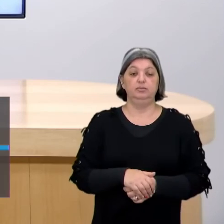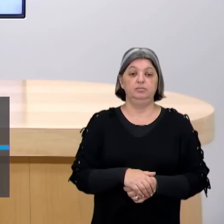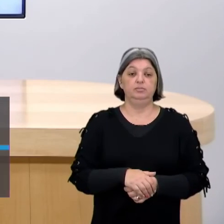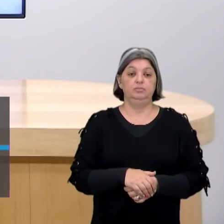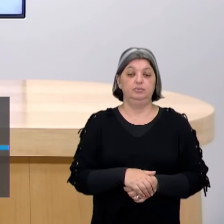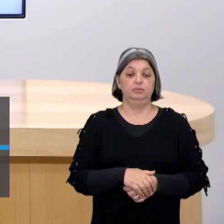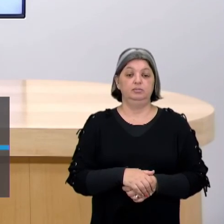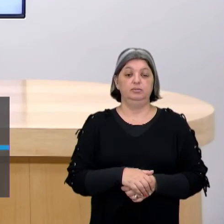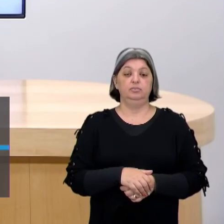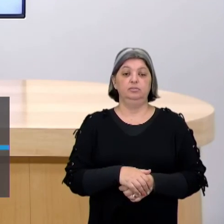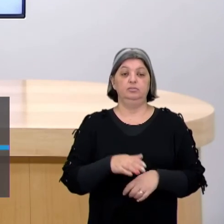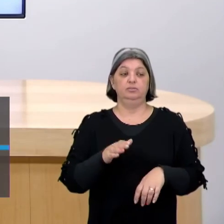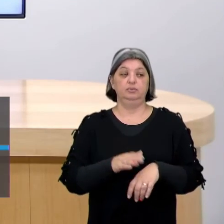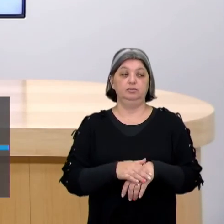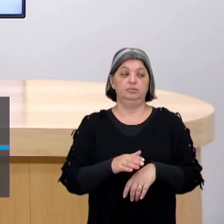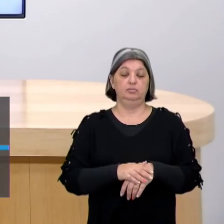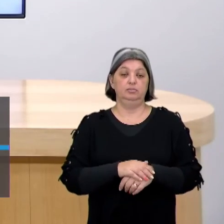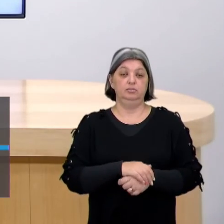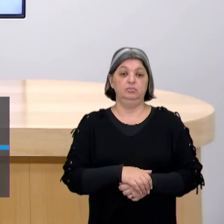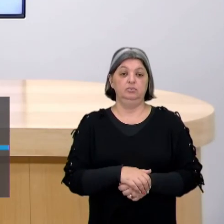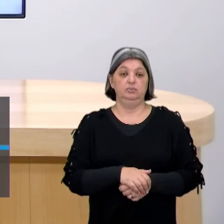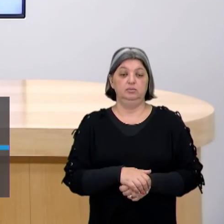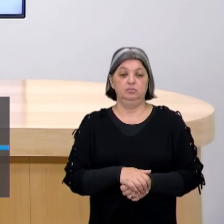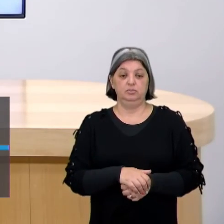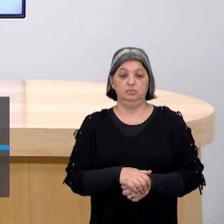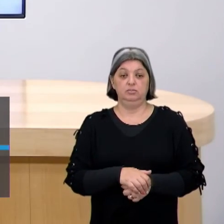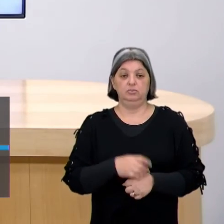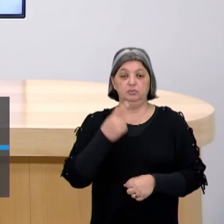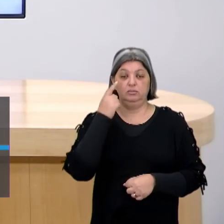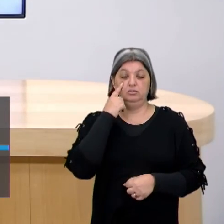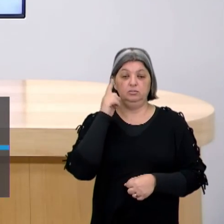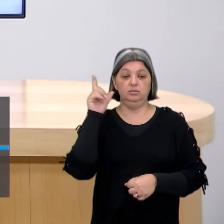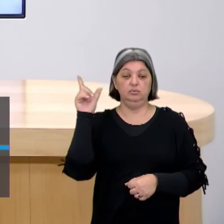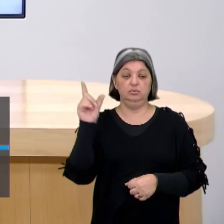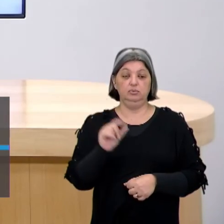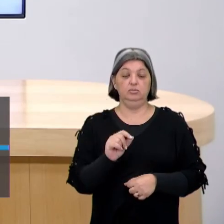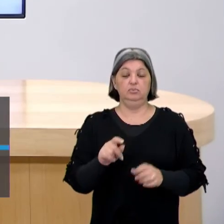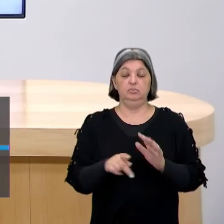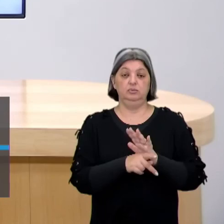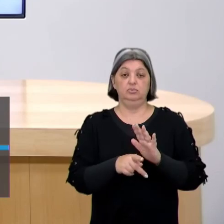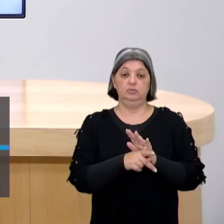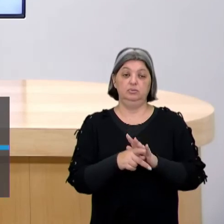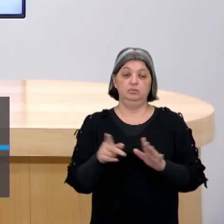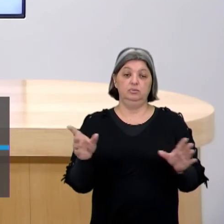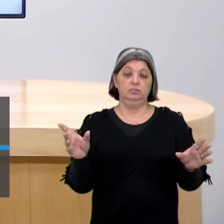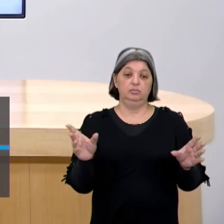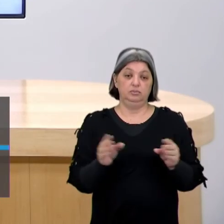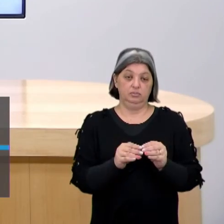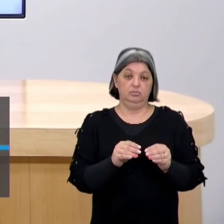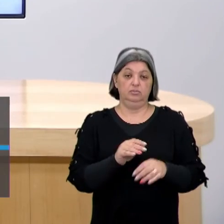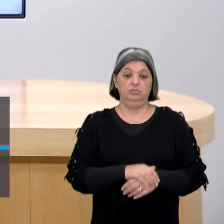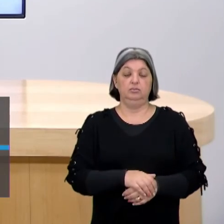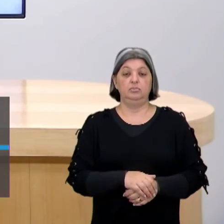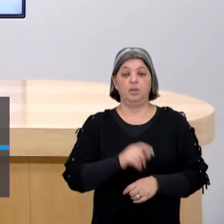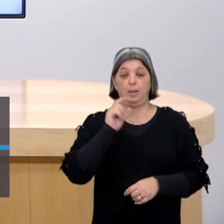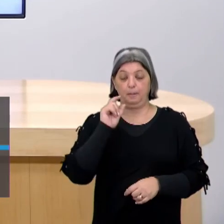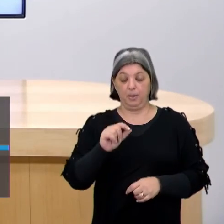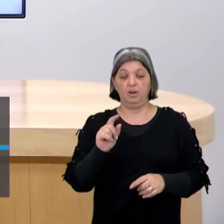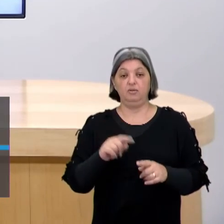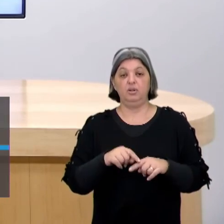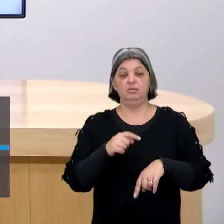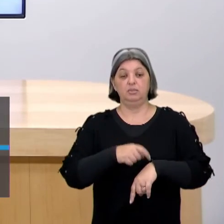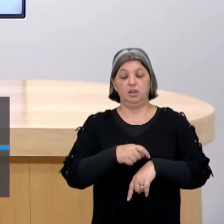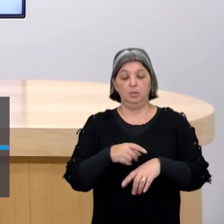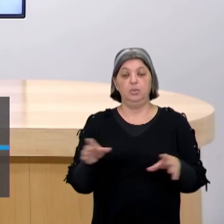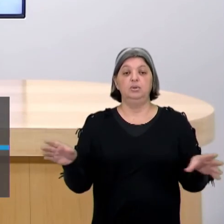vai te dar o quê? Ele vai te dar caminhos, ele vai diminuir, otimizar, acho que é essa a palavra. Vai otimizar